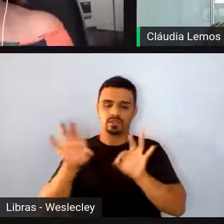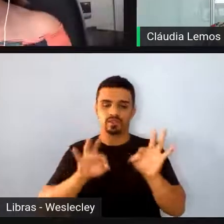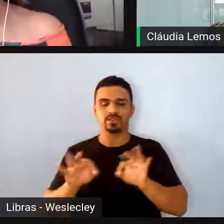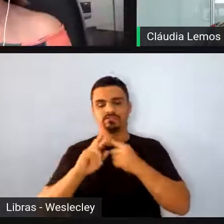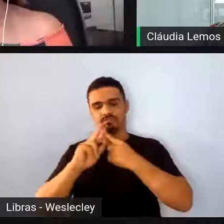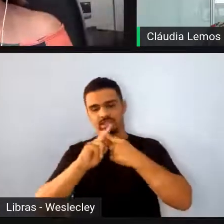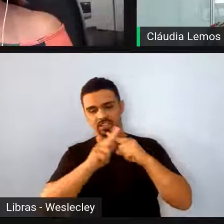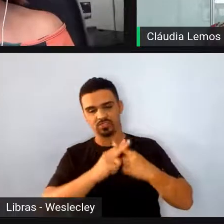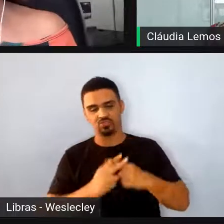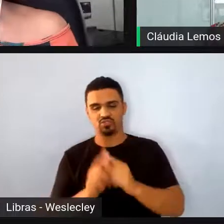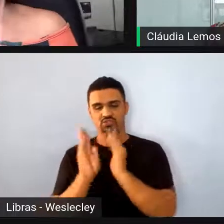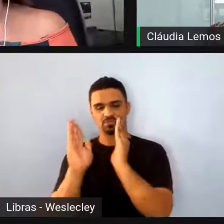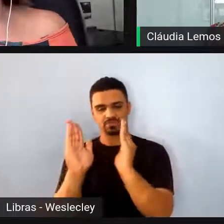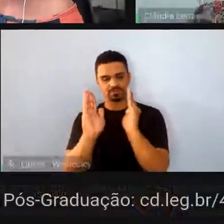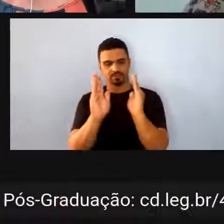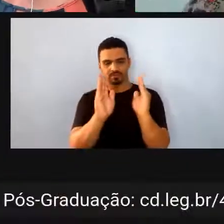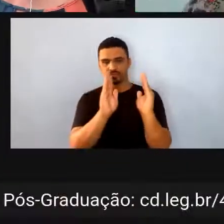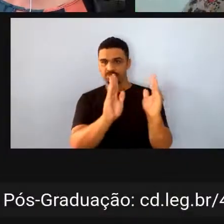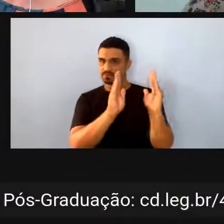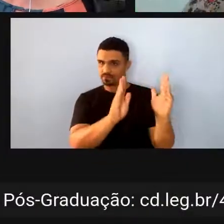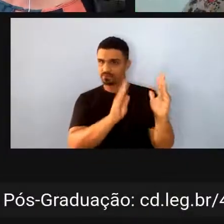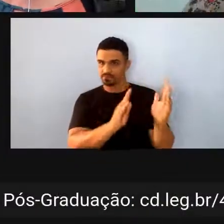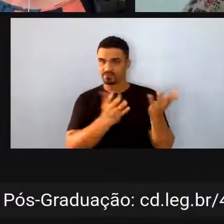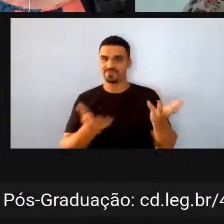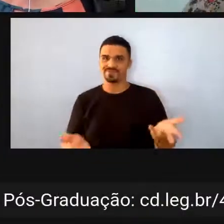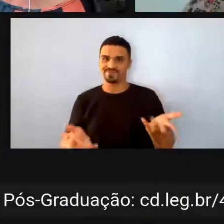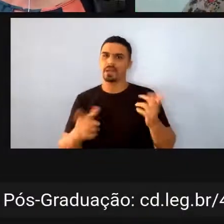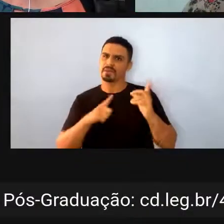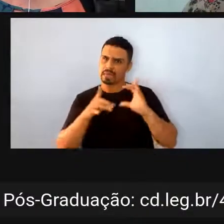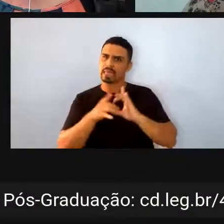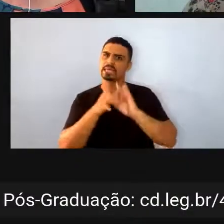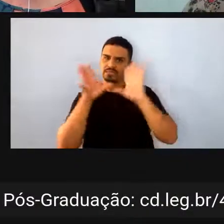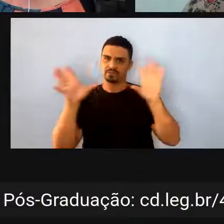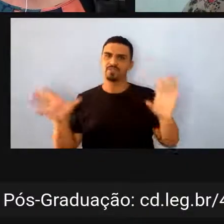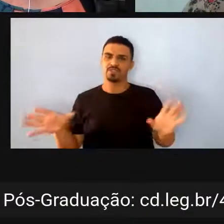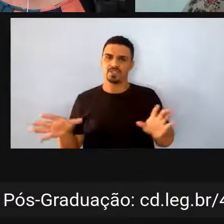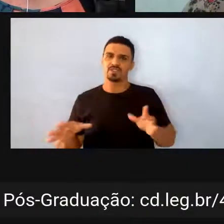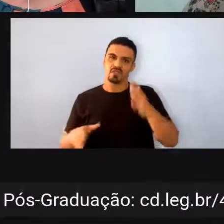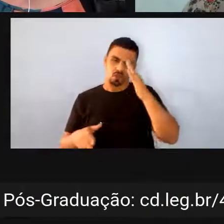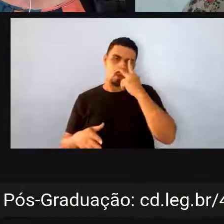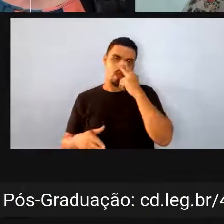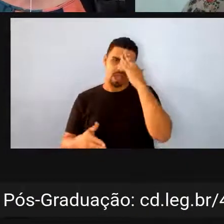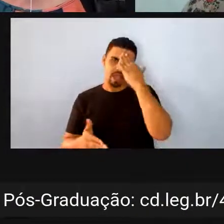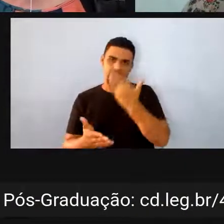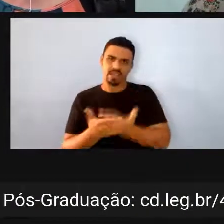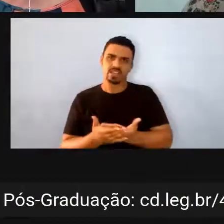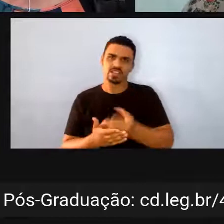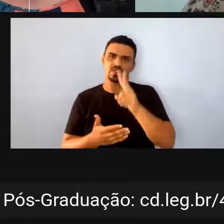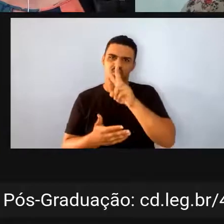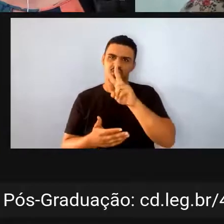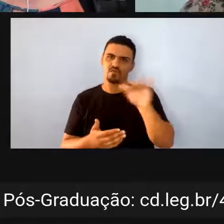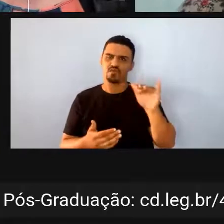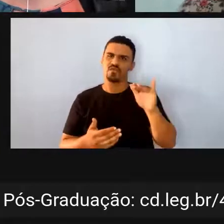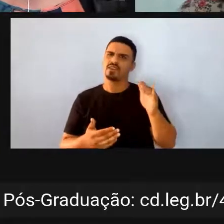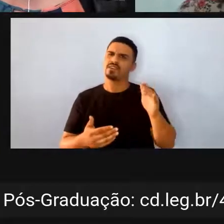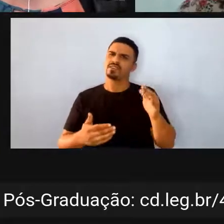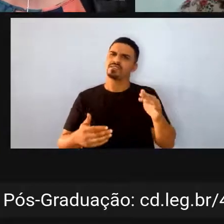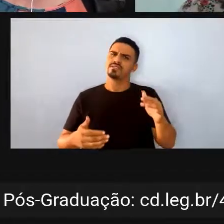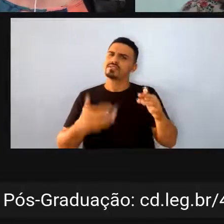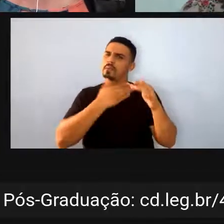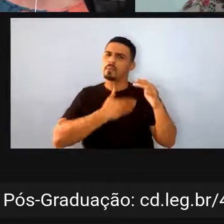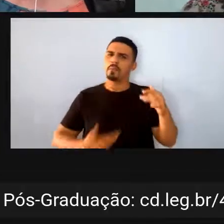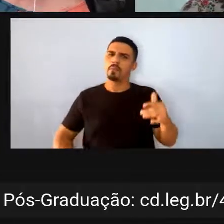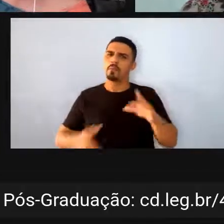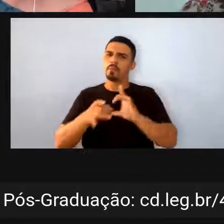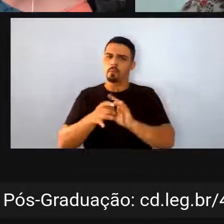etapas antes da publicação, né? E vai estar disponível, eu acredito também que na BC Pública, Cláudia, não sei, a Cláudia que é presidente da BC Pública pode falar